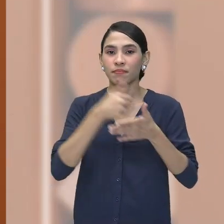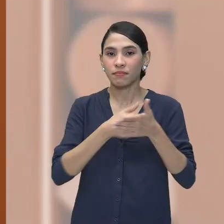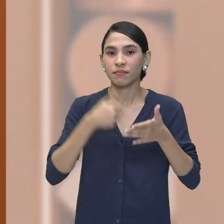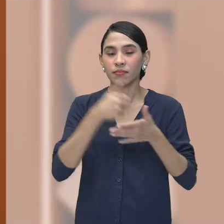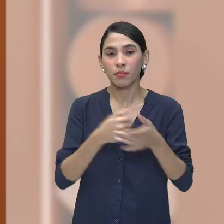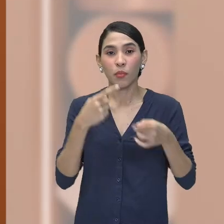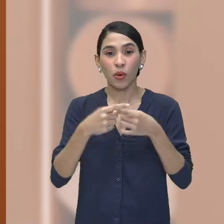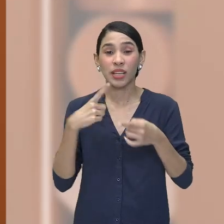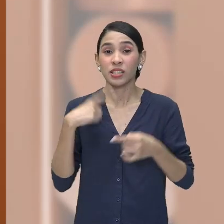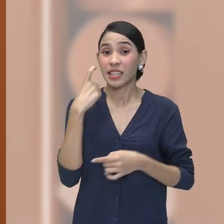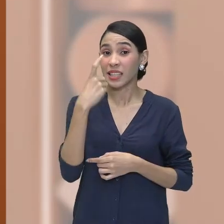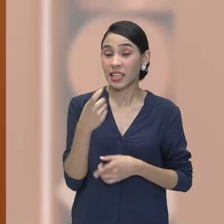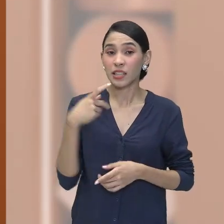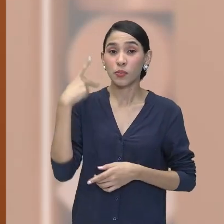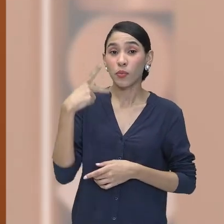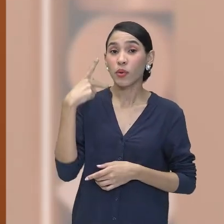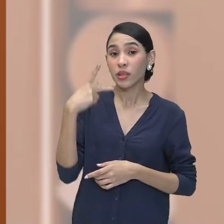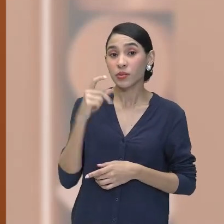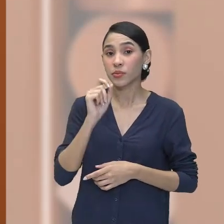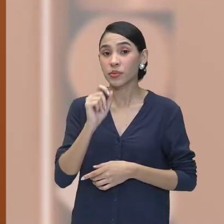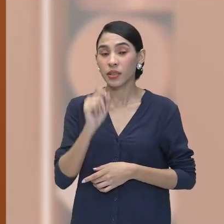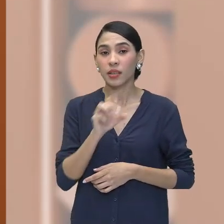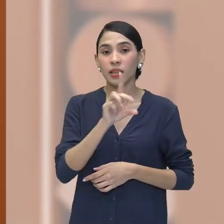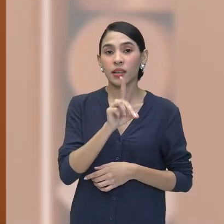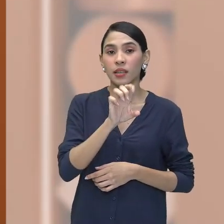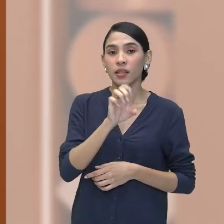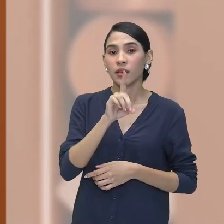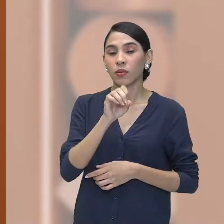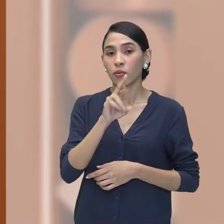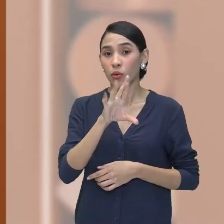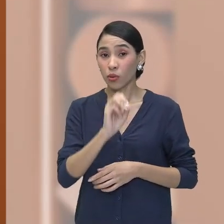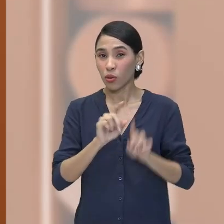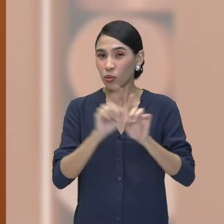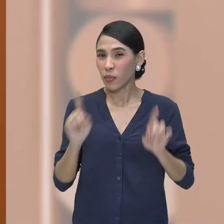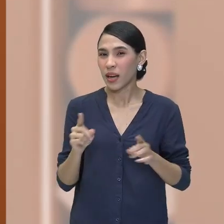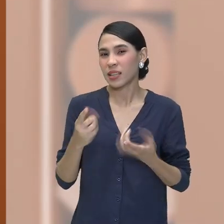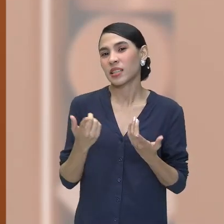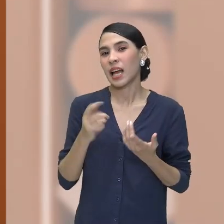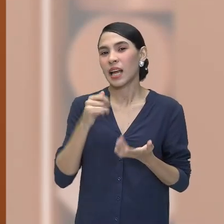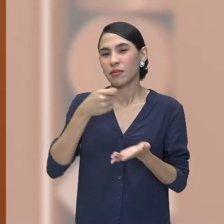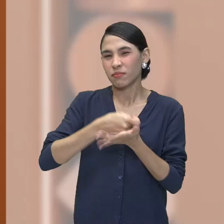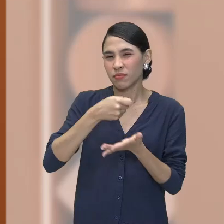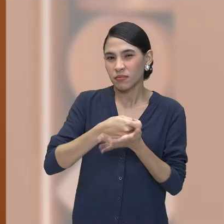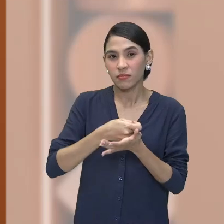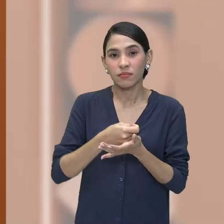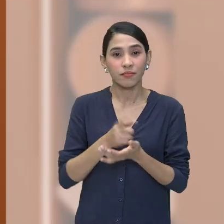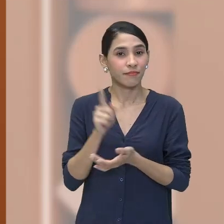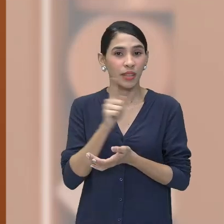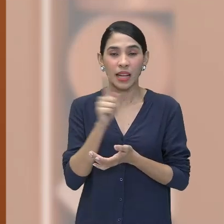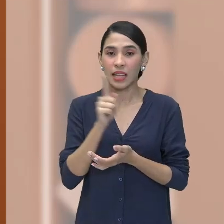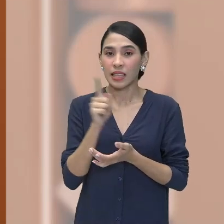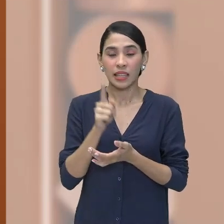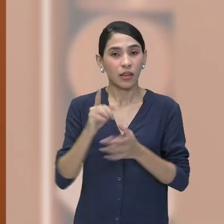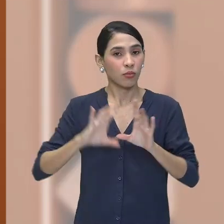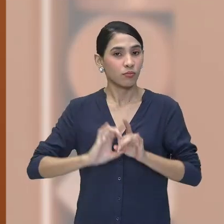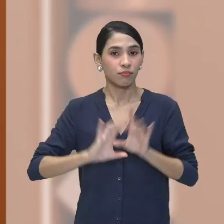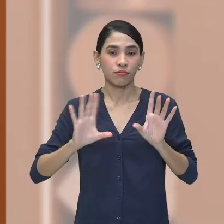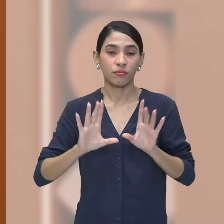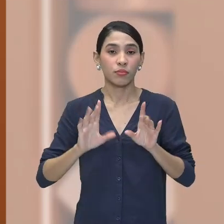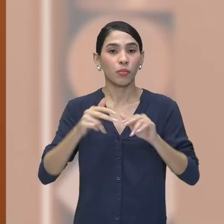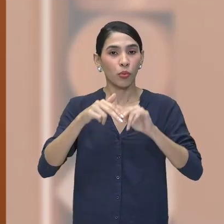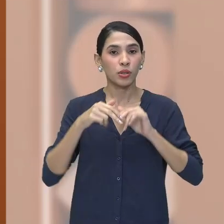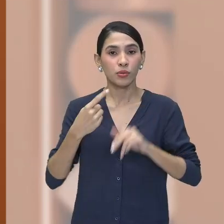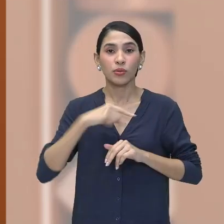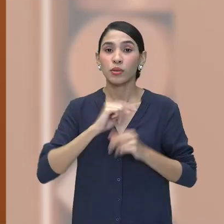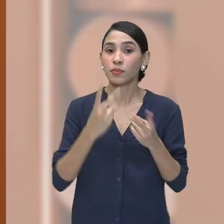desses interesses políticos com quem? Com Deodoro da Fonseca, mas como ele era muito autoritário, ele não cedia. E por conta disso, nós vamos ver que